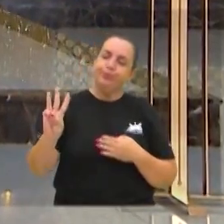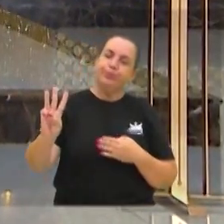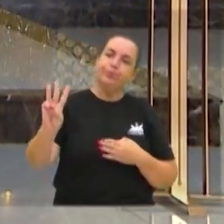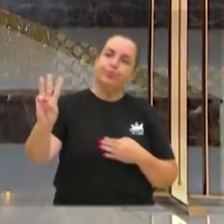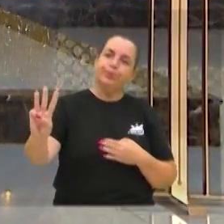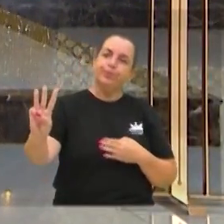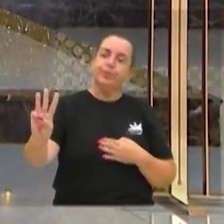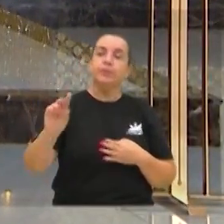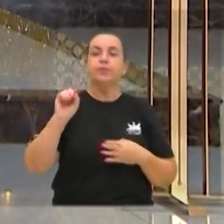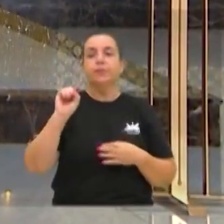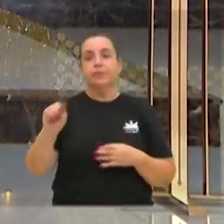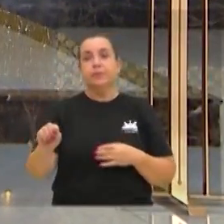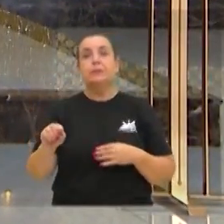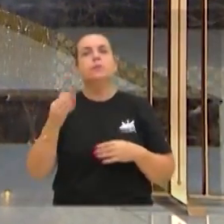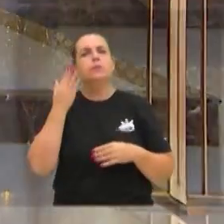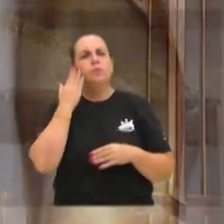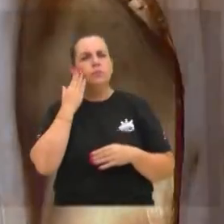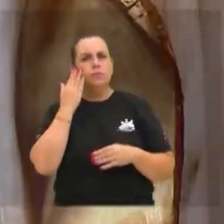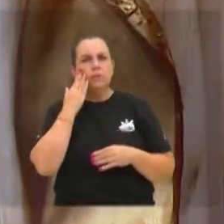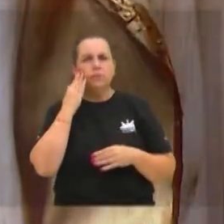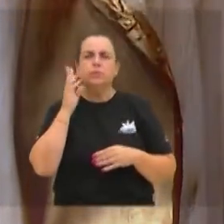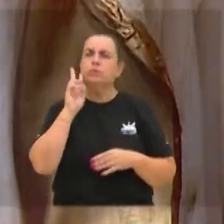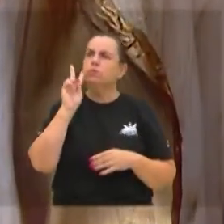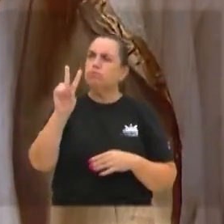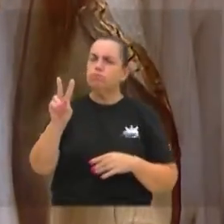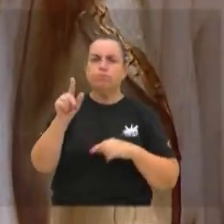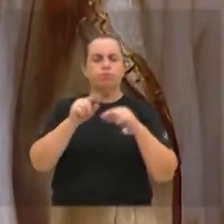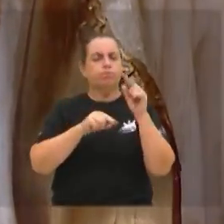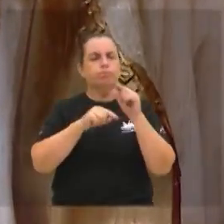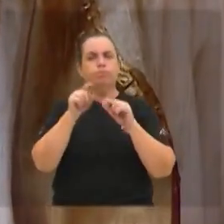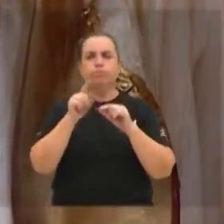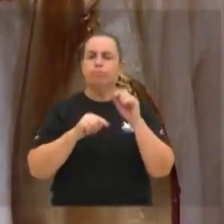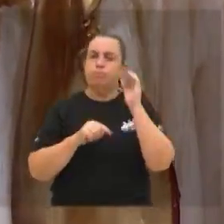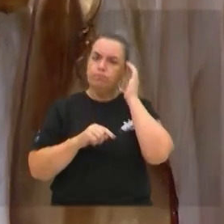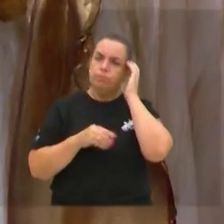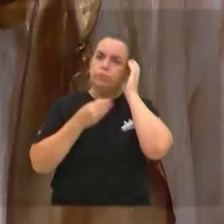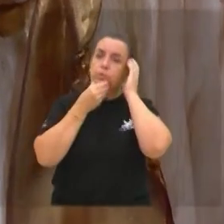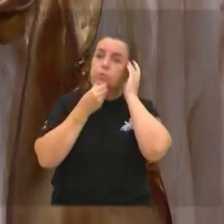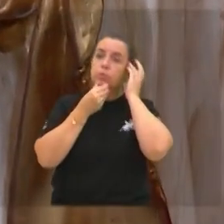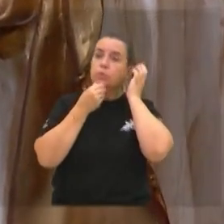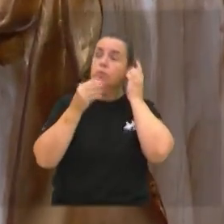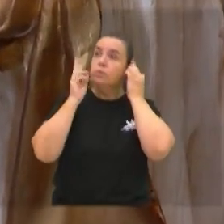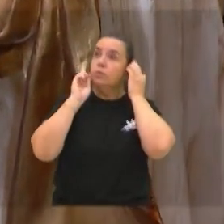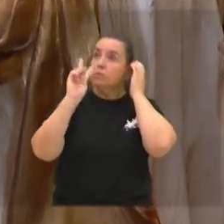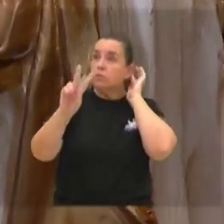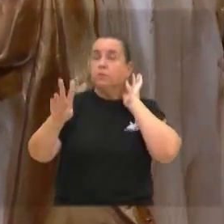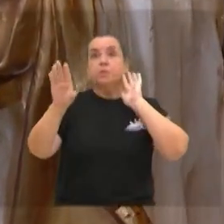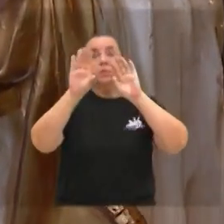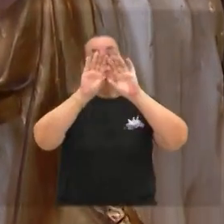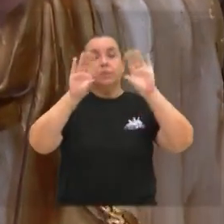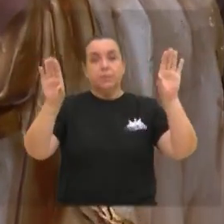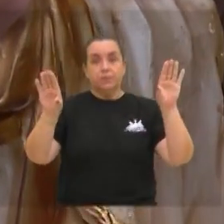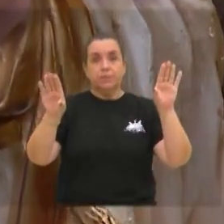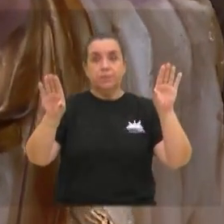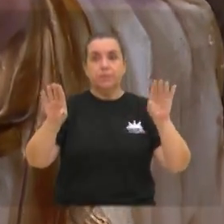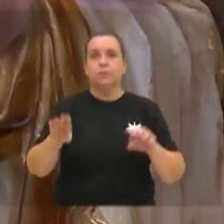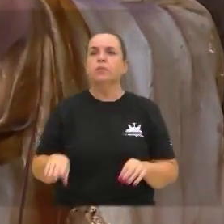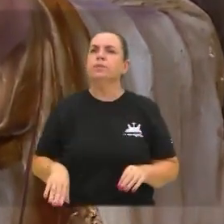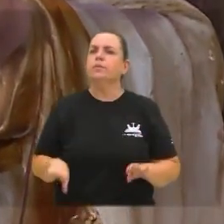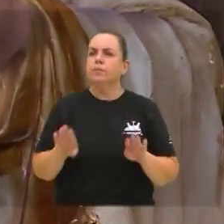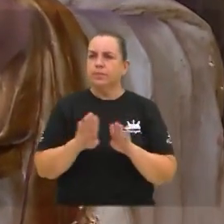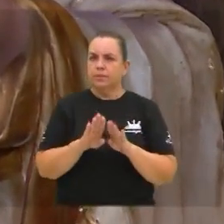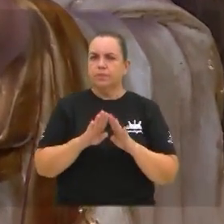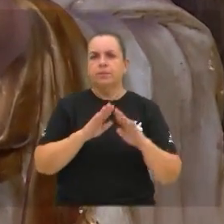como astrólogos. Esse magos quer dizer homens que olhavam para o céu, e segundo